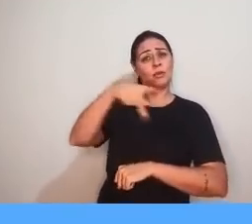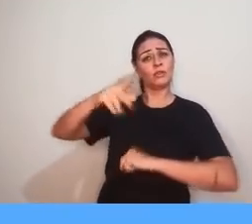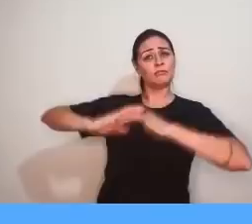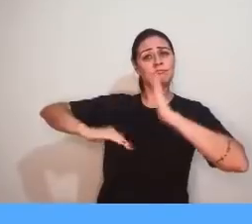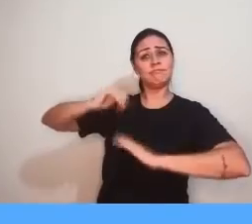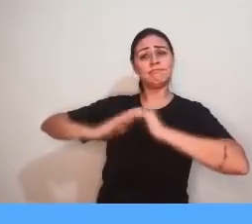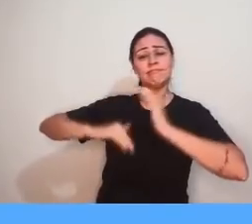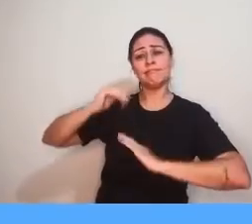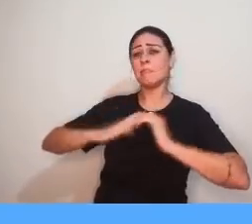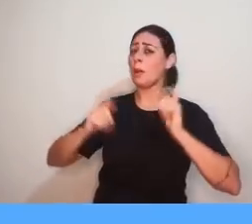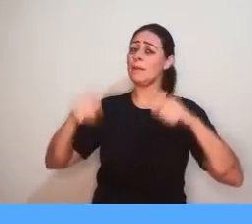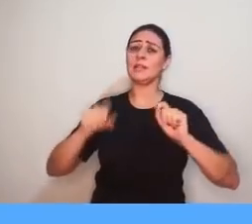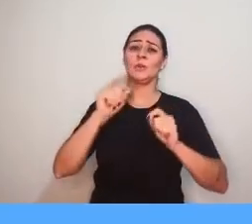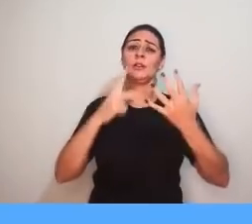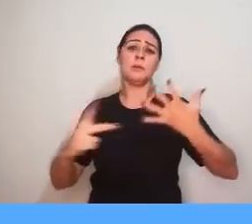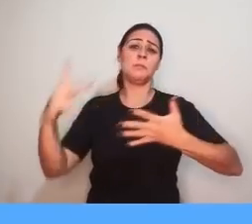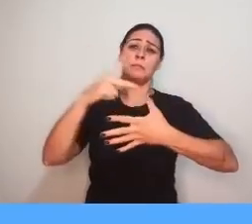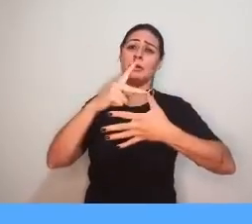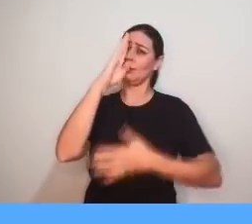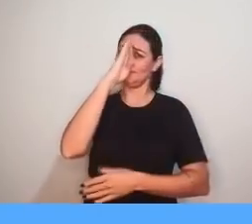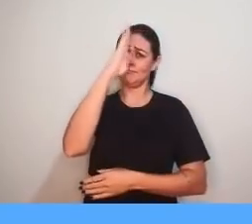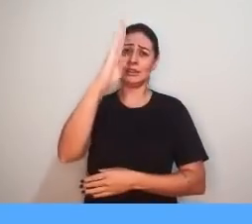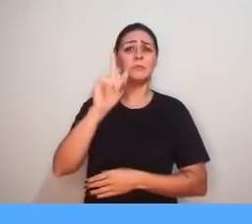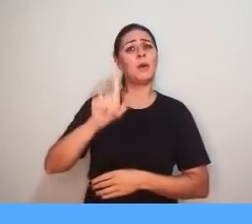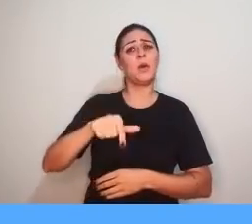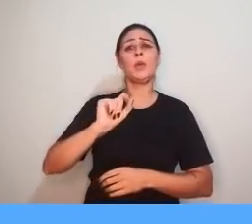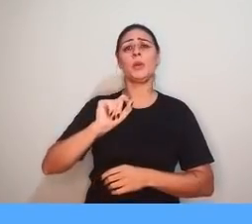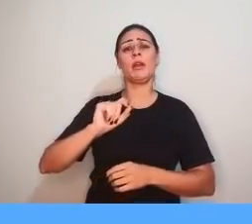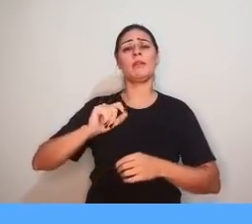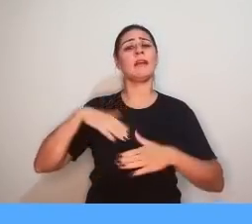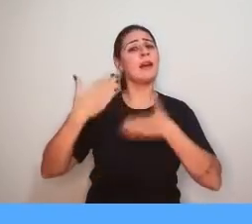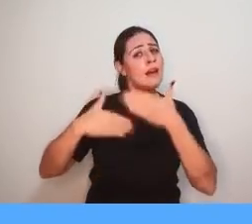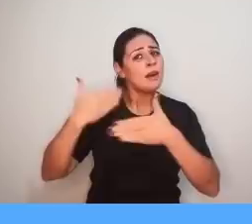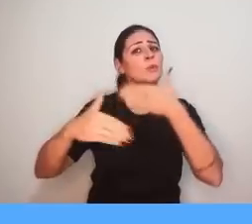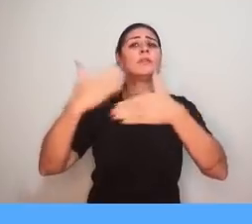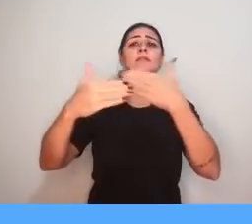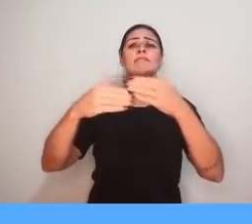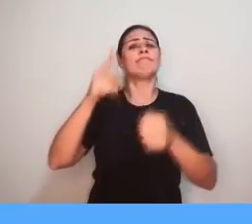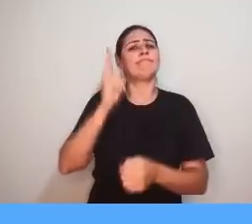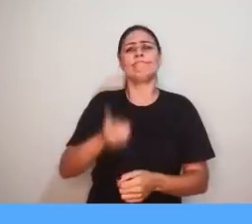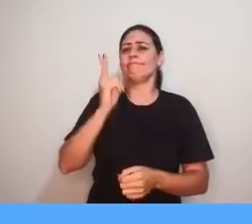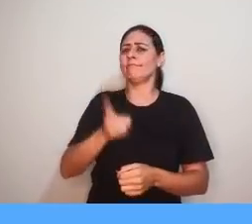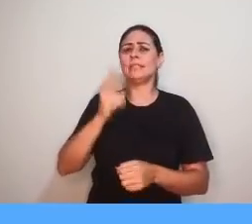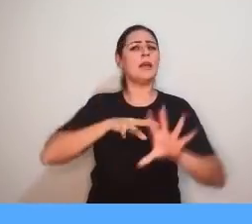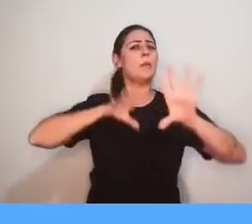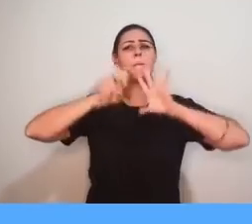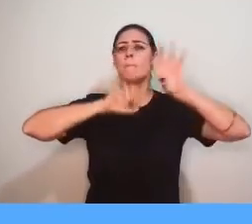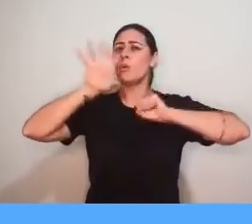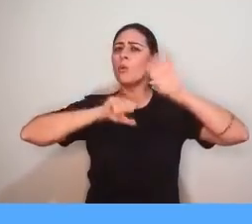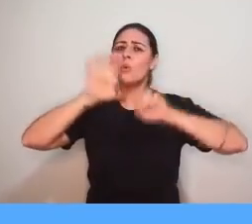de docência precisa ter na sua prioridade uma coisa chamada atualização